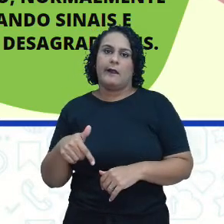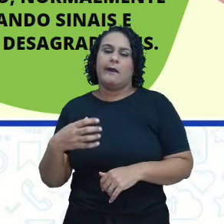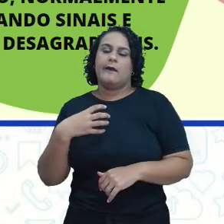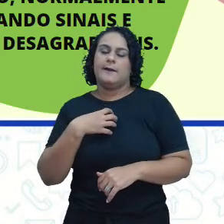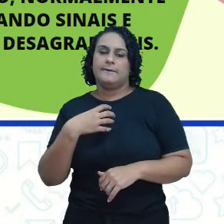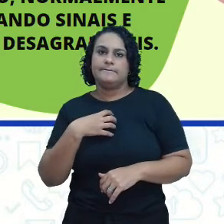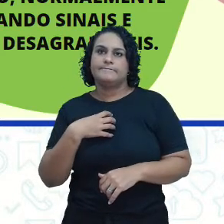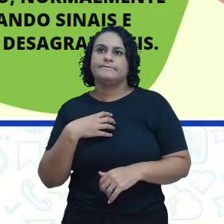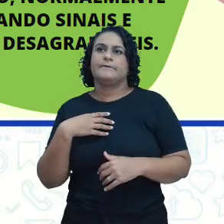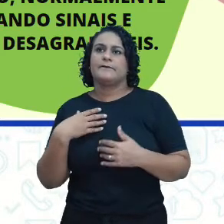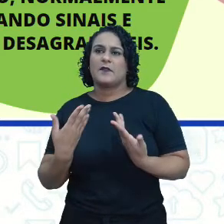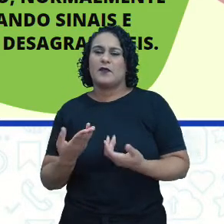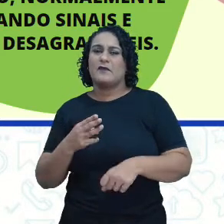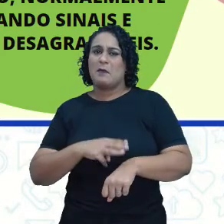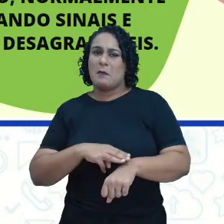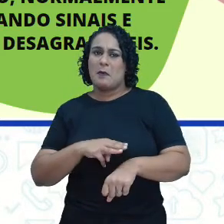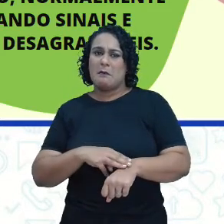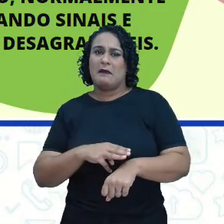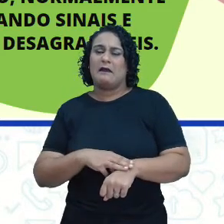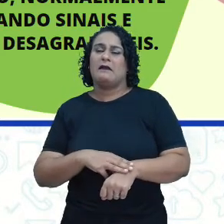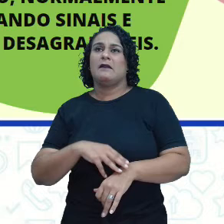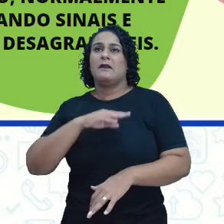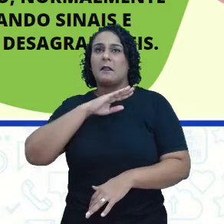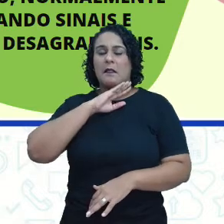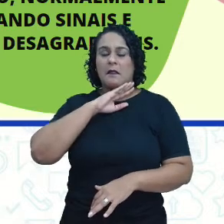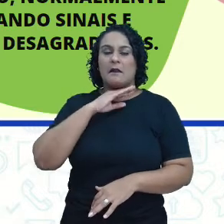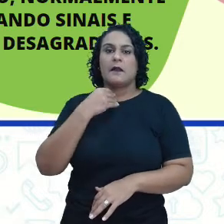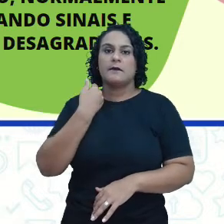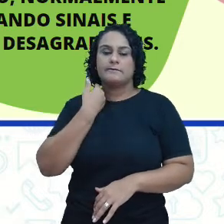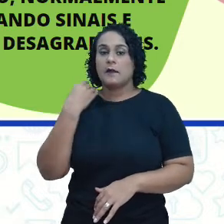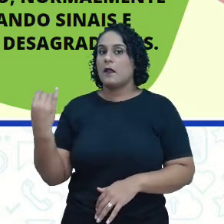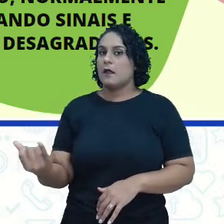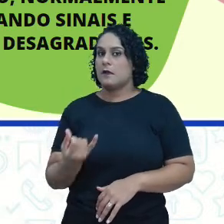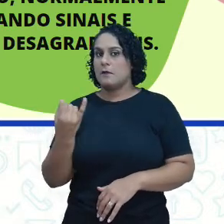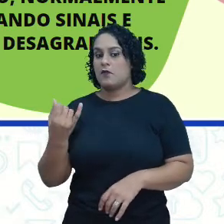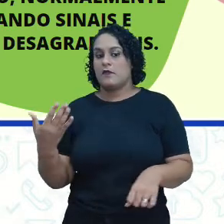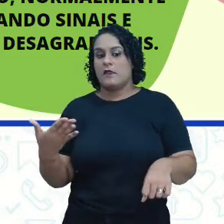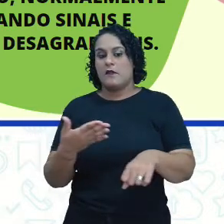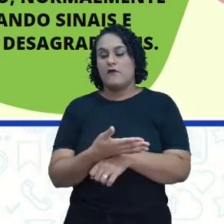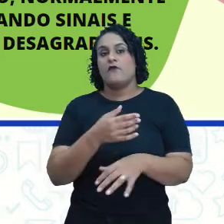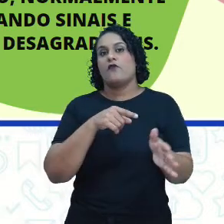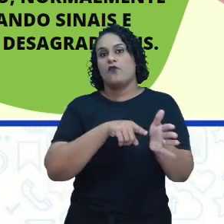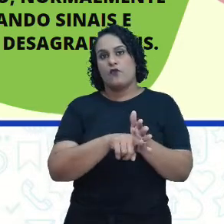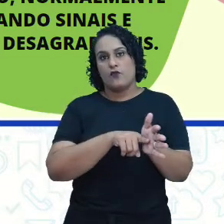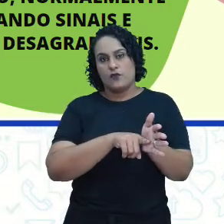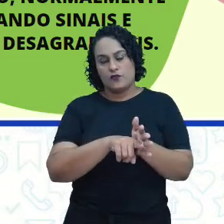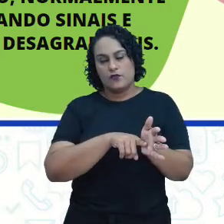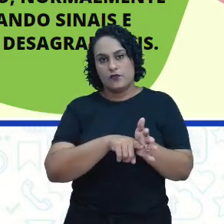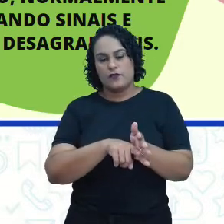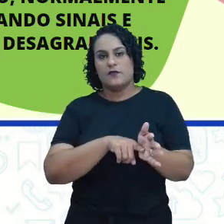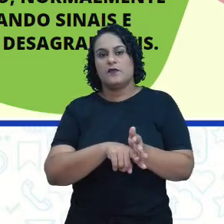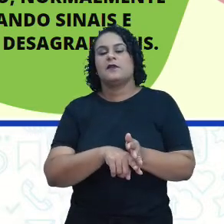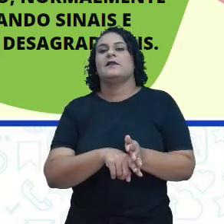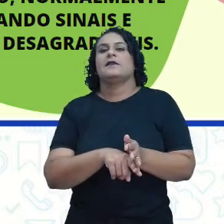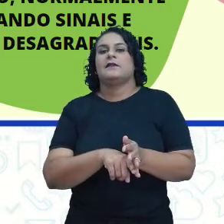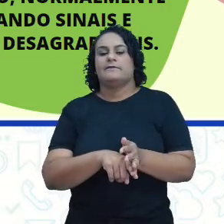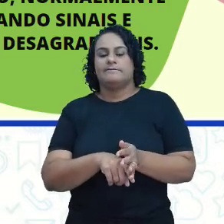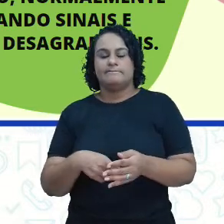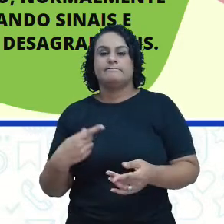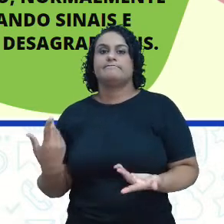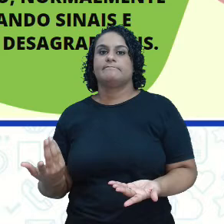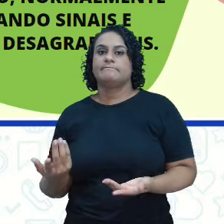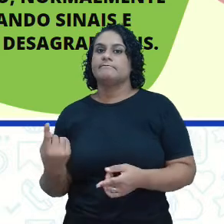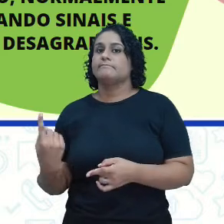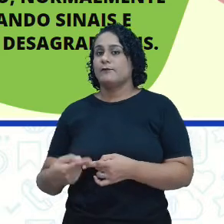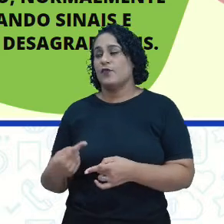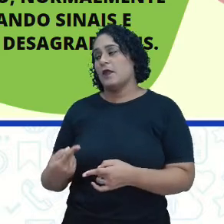estiver passando por algum sintoma desse, é importante que você vá fazer o exame, já que a gente está passando por